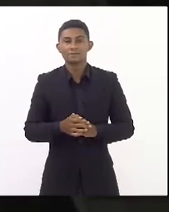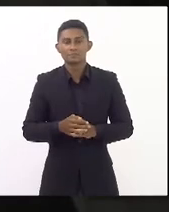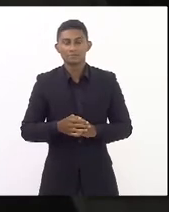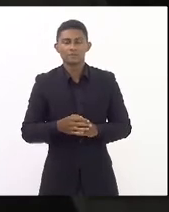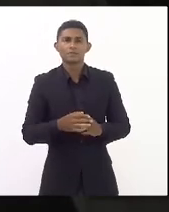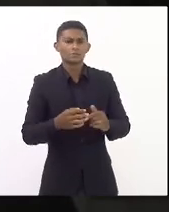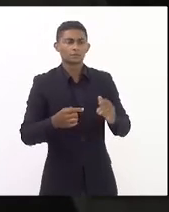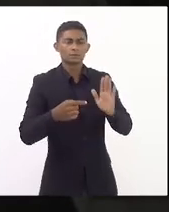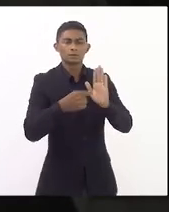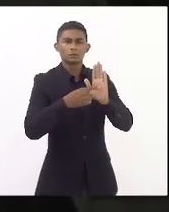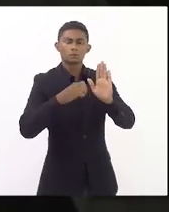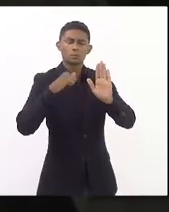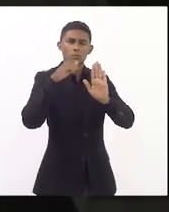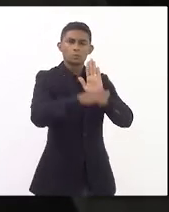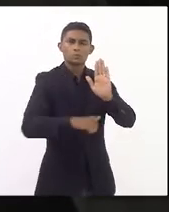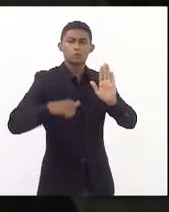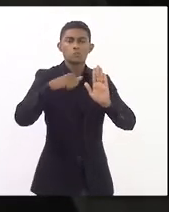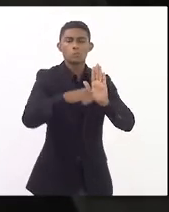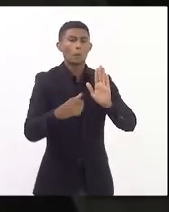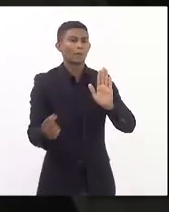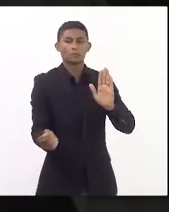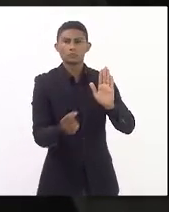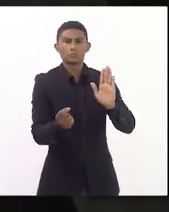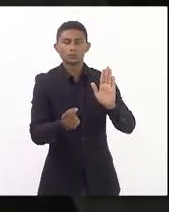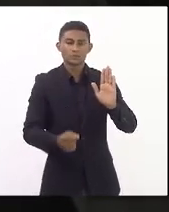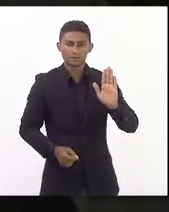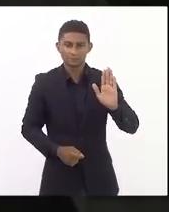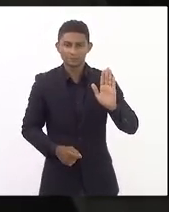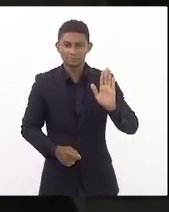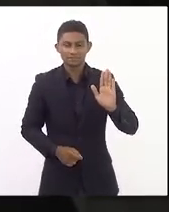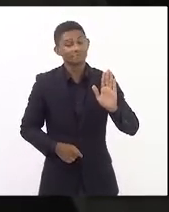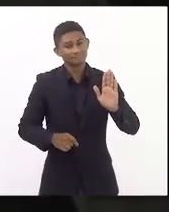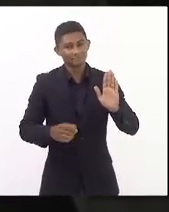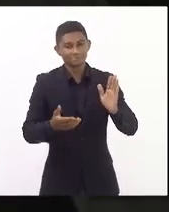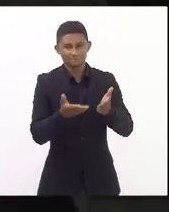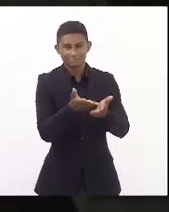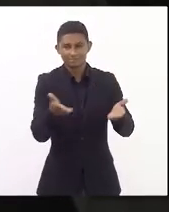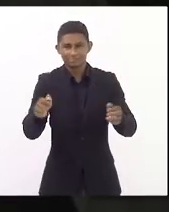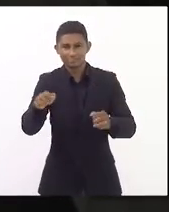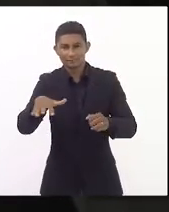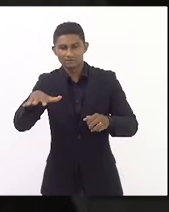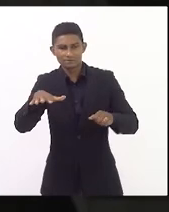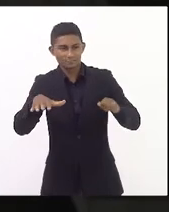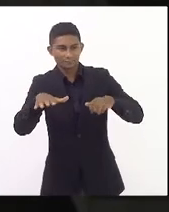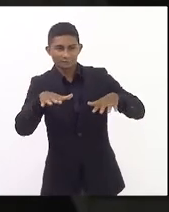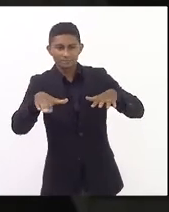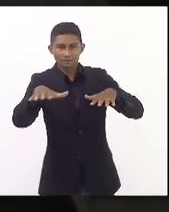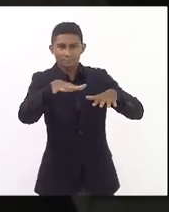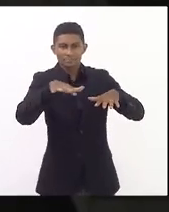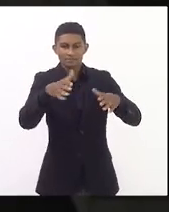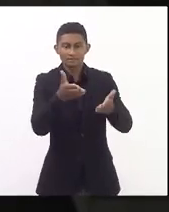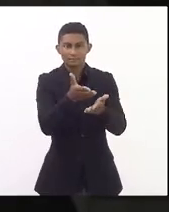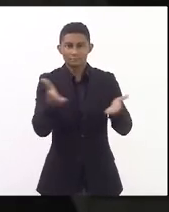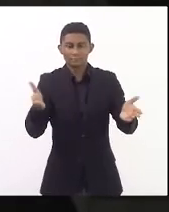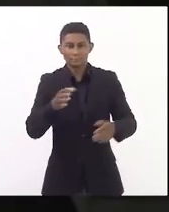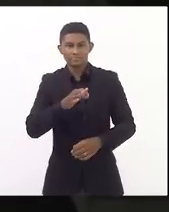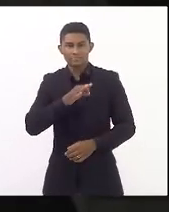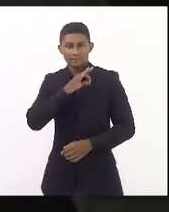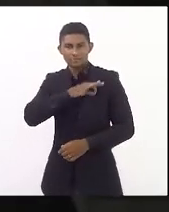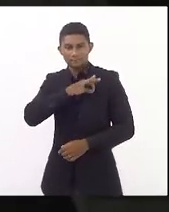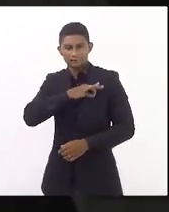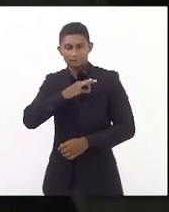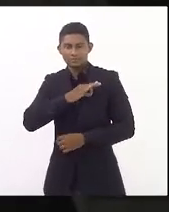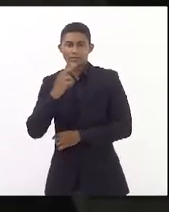ajustado foi exatamente para esses segmentos profissionais a gratificação de valorização